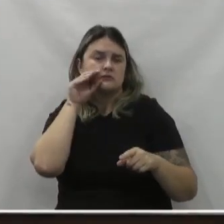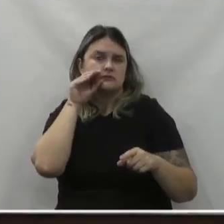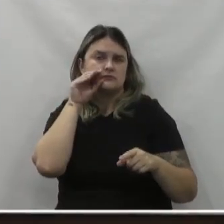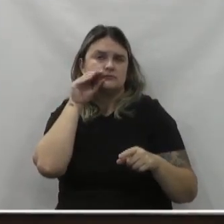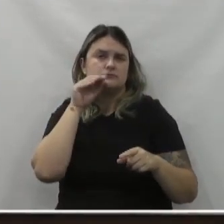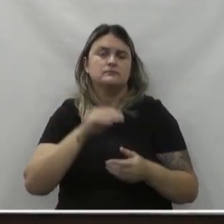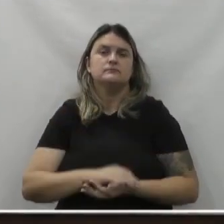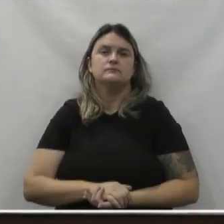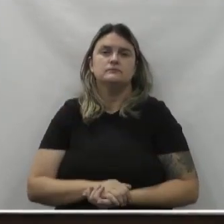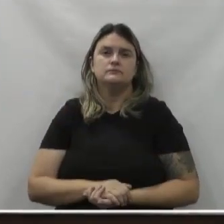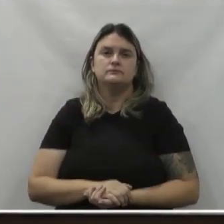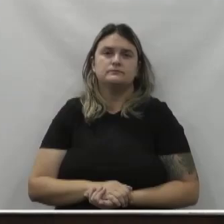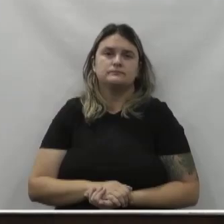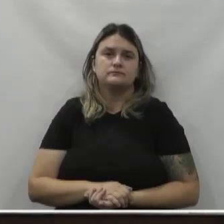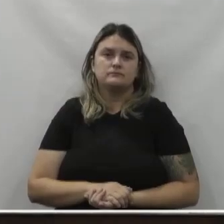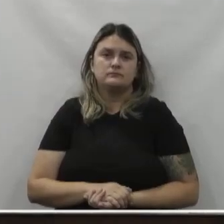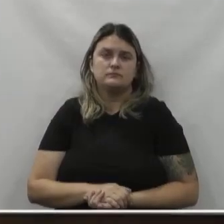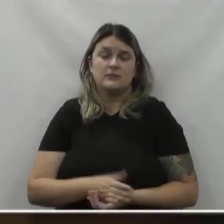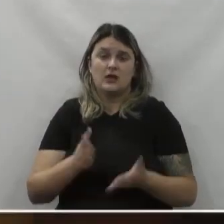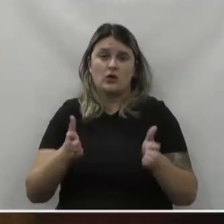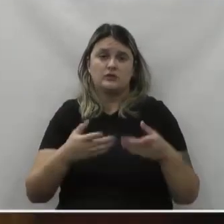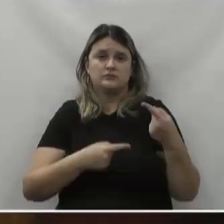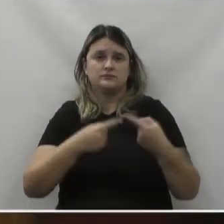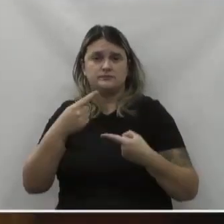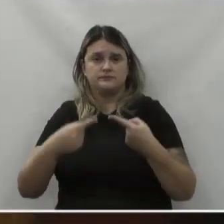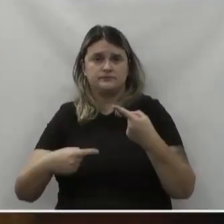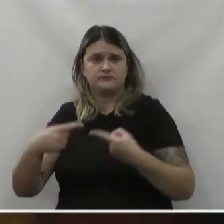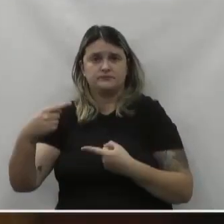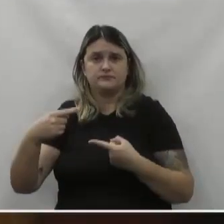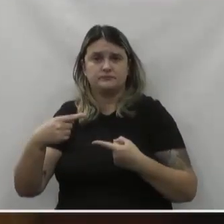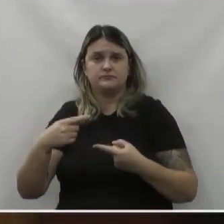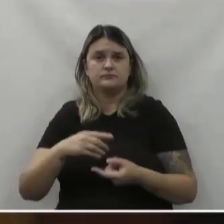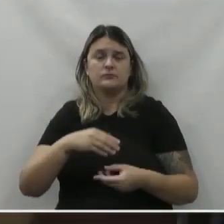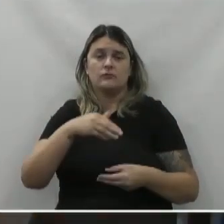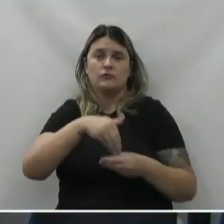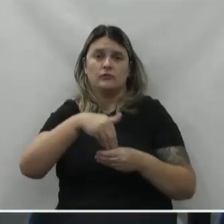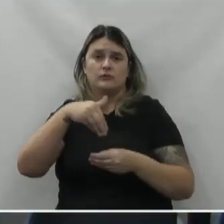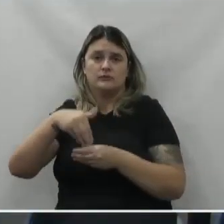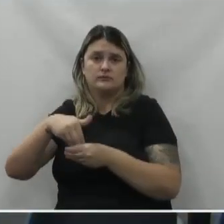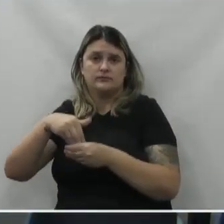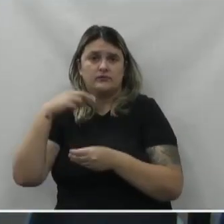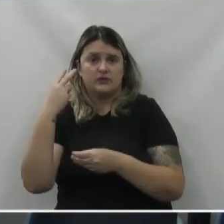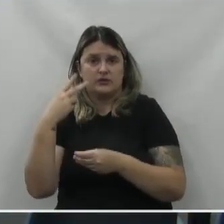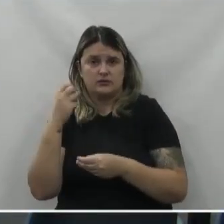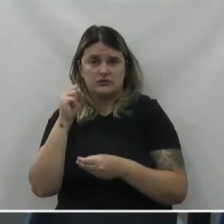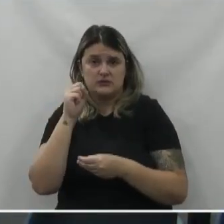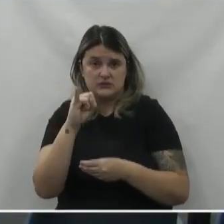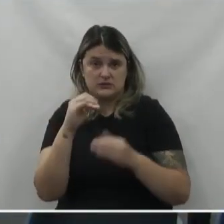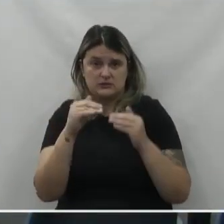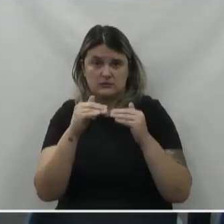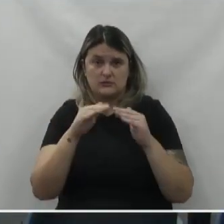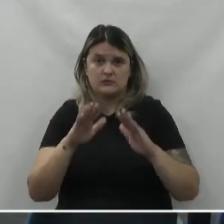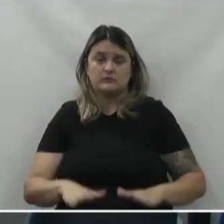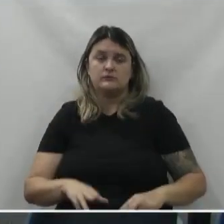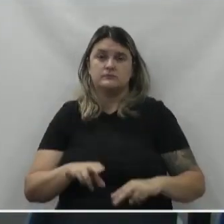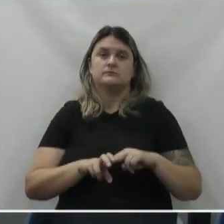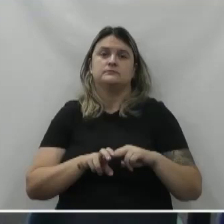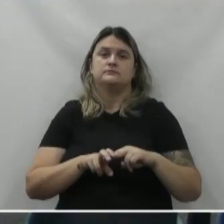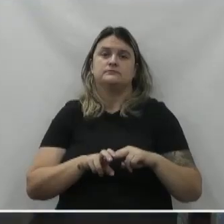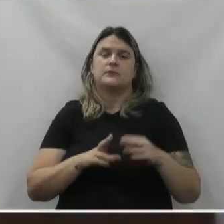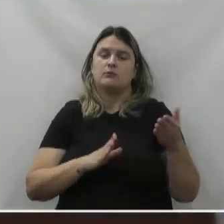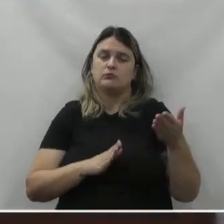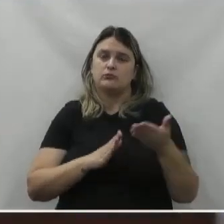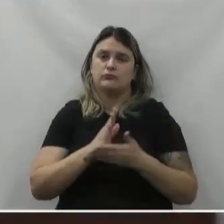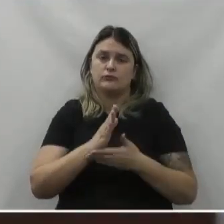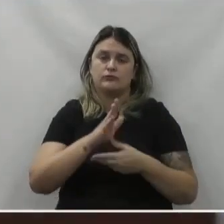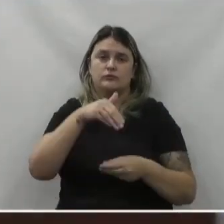do município de União da Vitória. Em discussão? Em votação. Senhores vereadores que aprovam, permaneçam como estão.